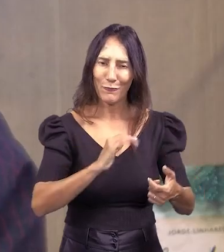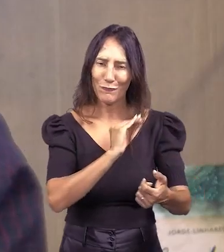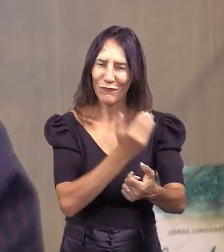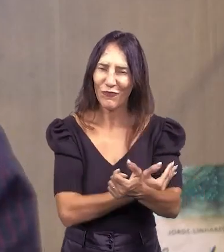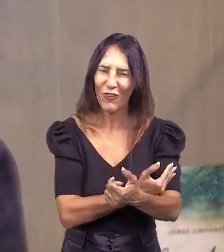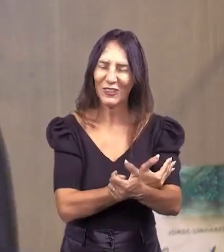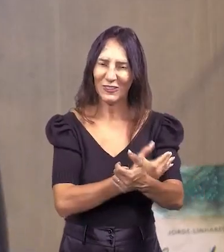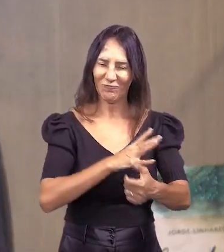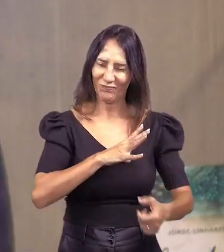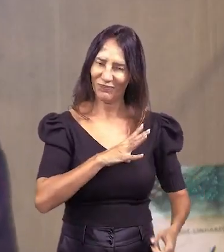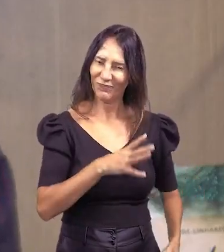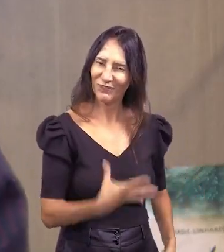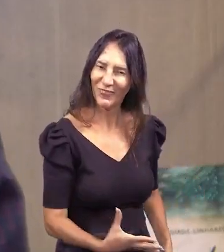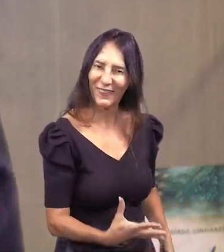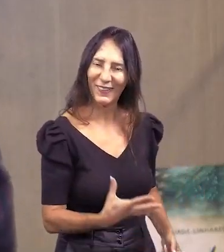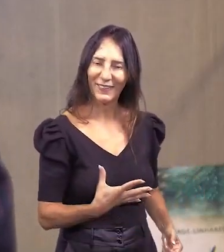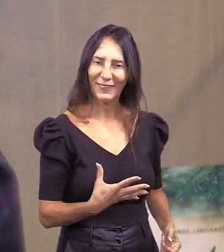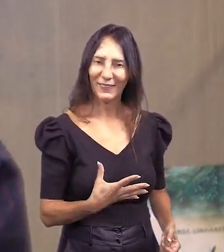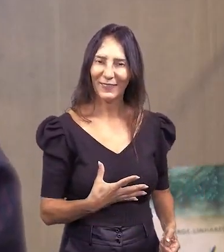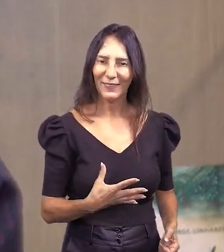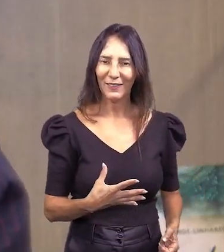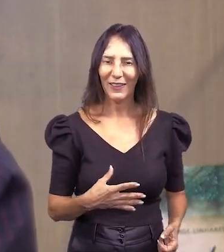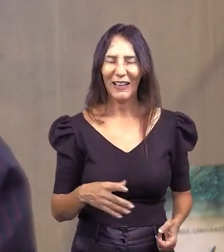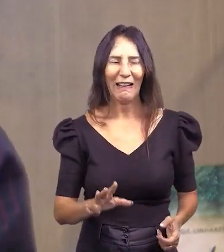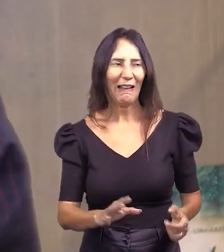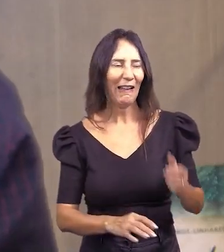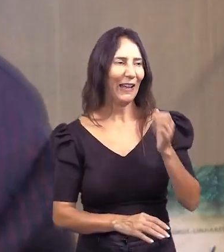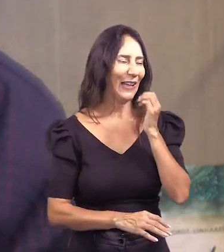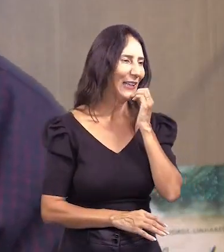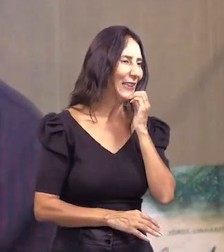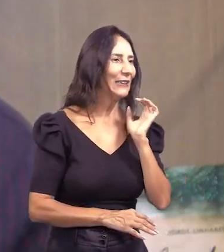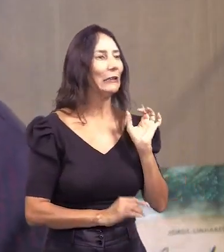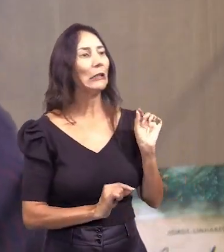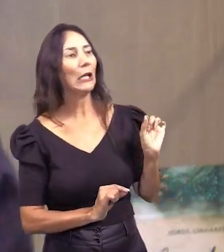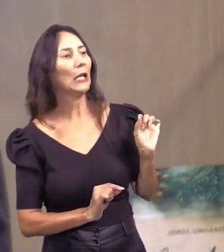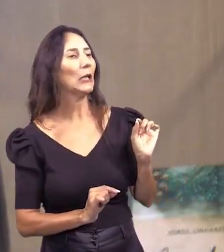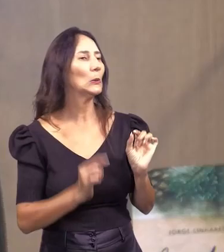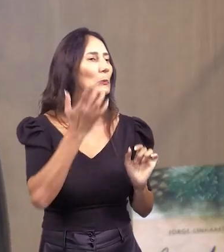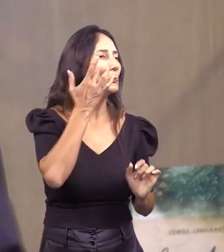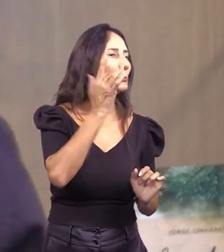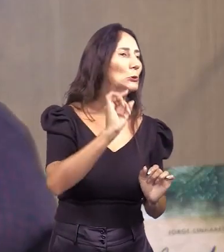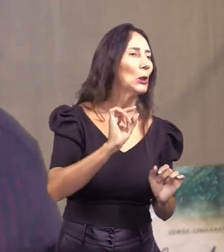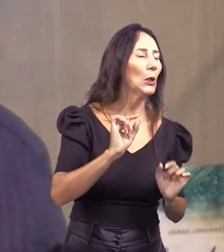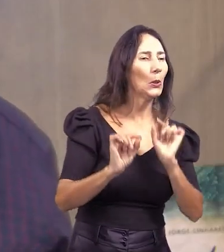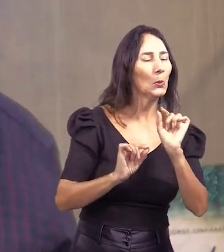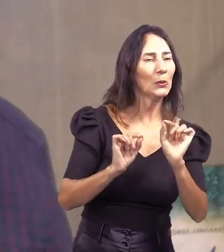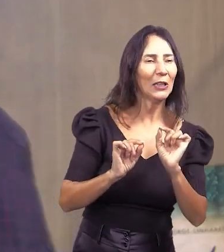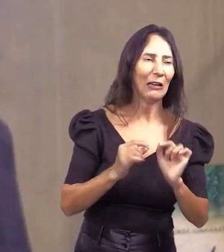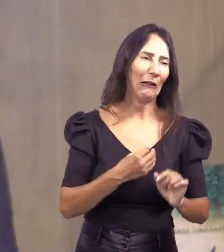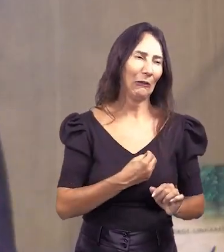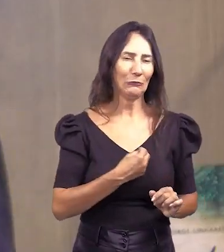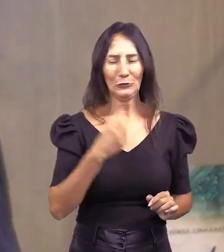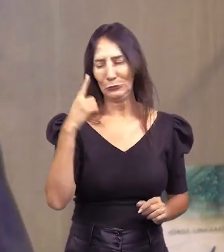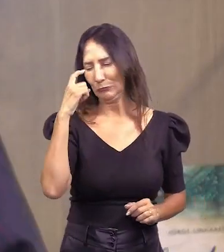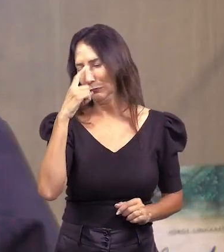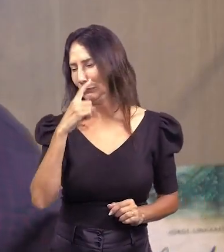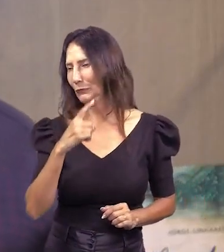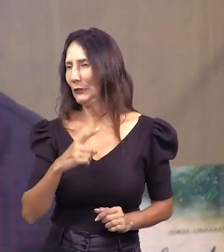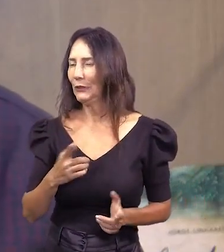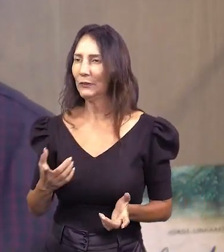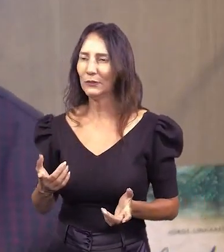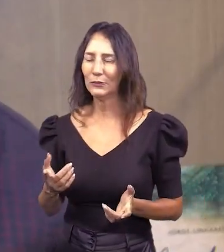guerras com força, com vontade. E não ficava, não sei o que vai ser. Ai, a vida é tão